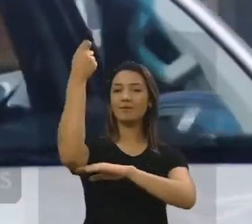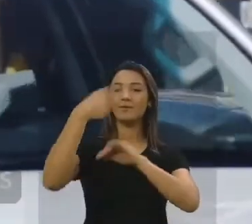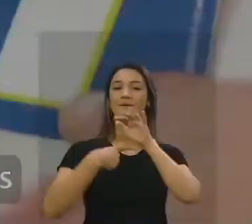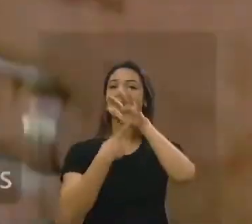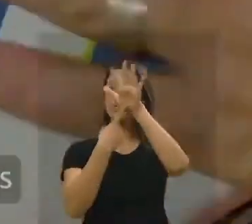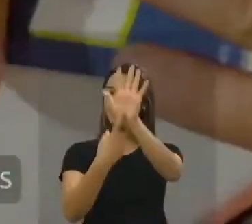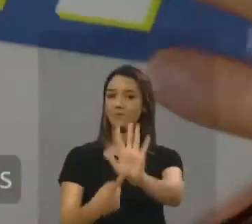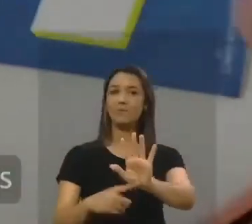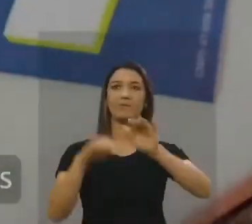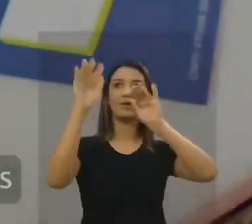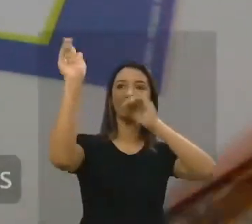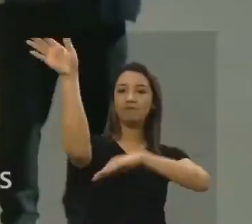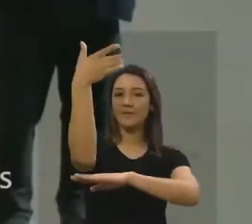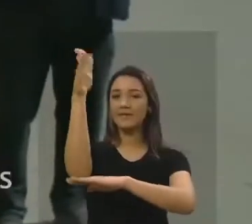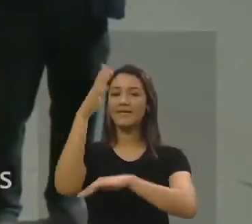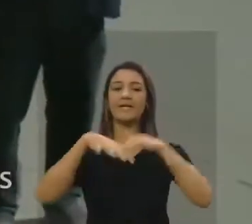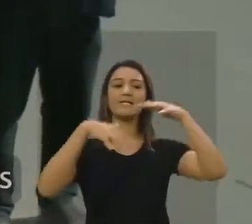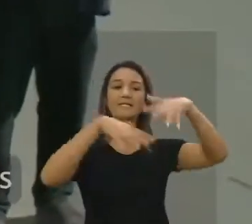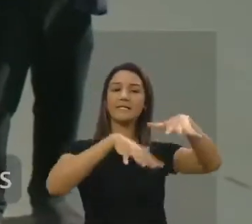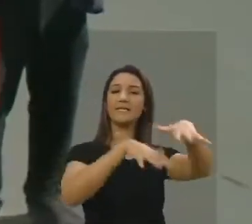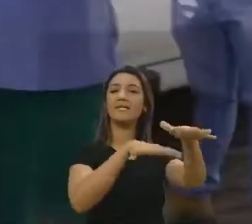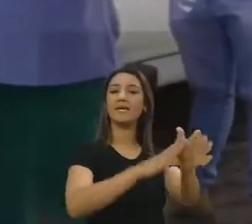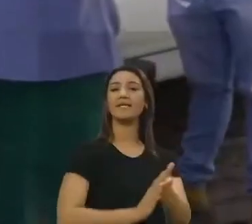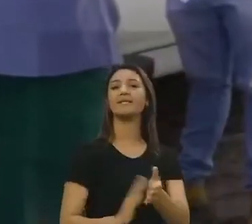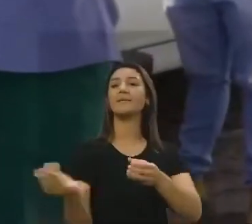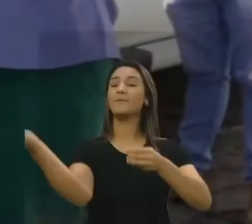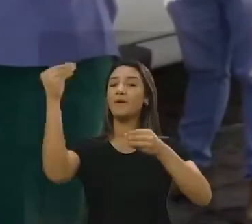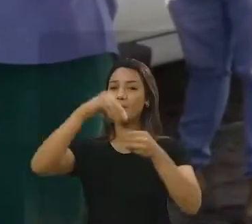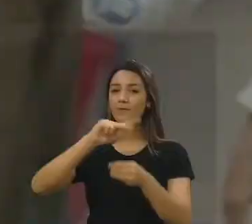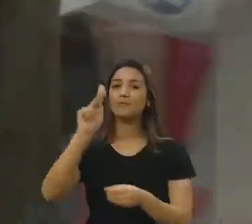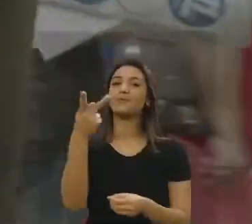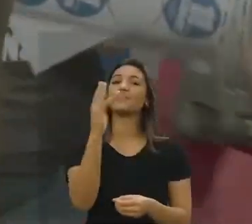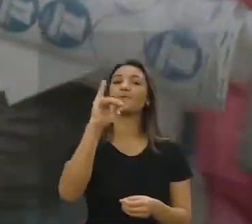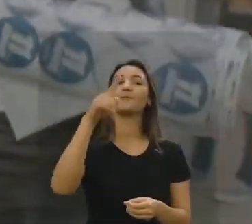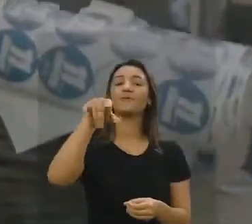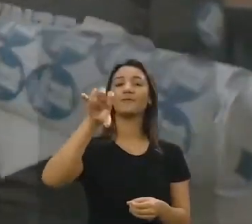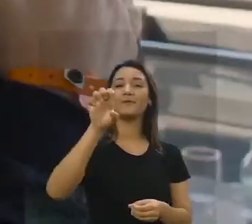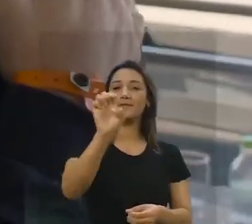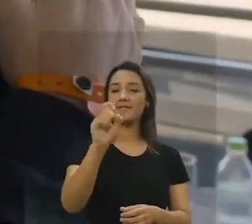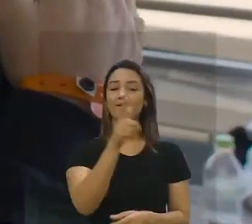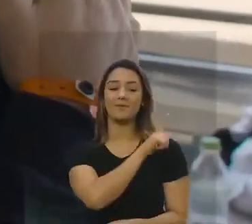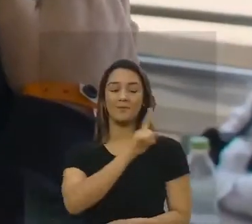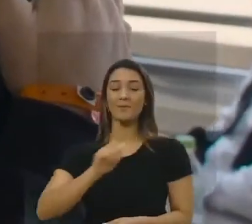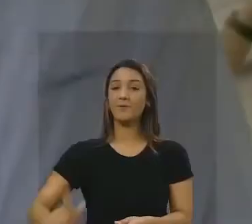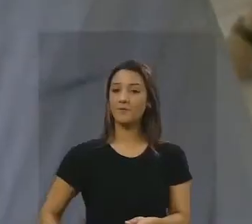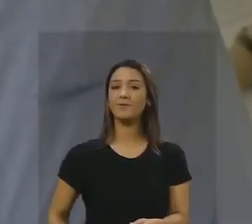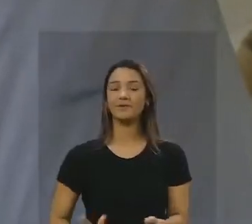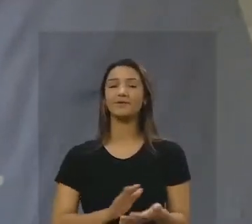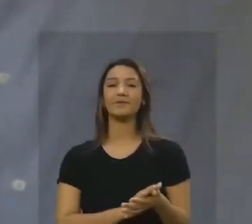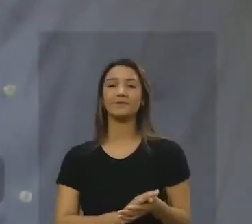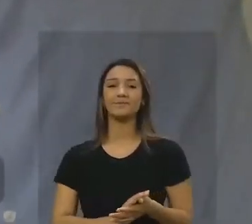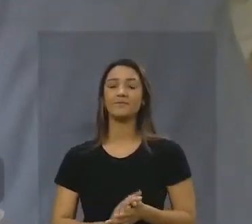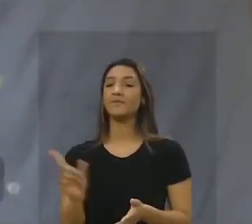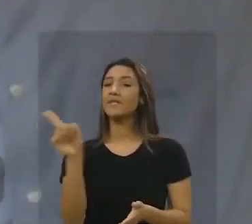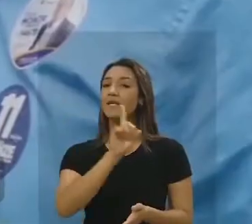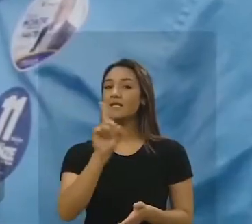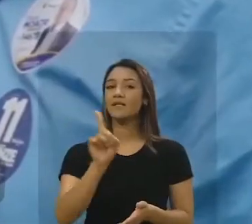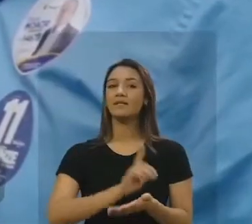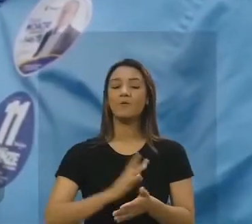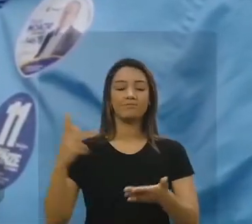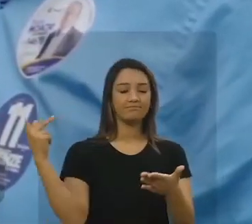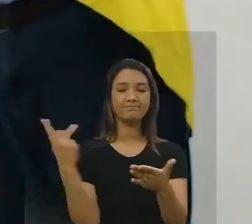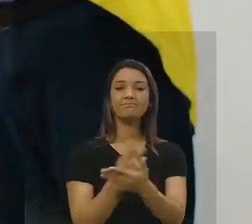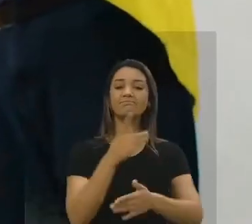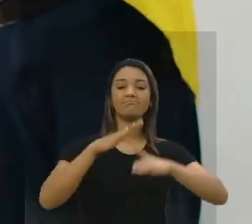promover carreatas, adesivaços e bandeiraços para colocar o alemão do povo no segundo turno dessa eleição. Não se